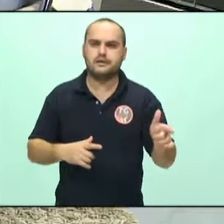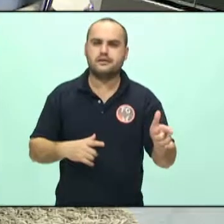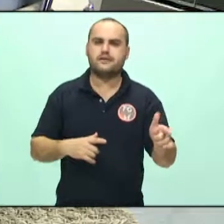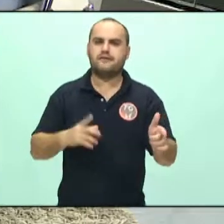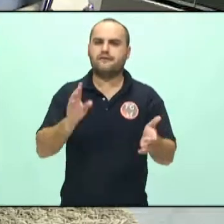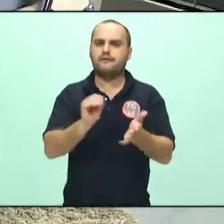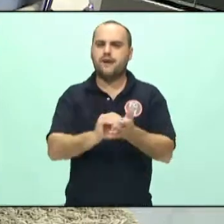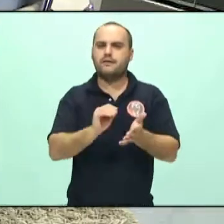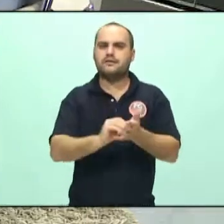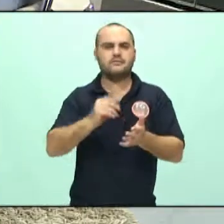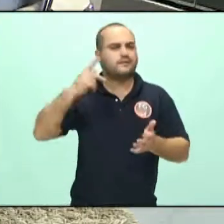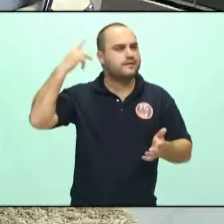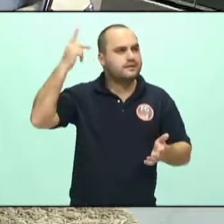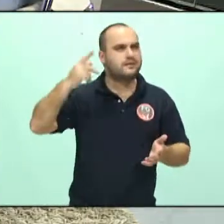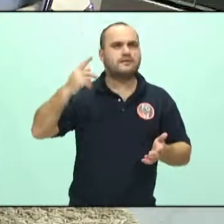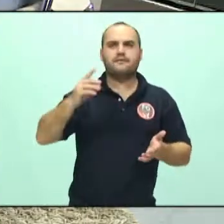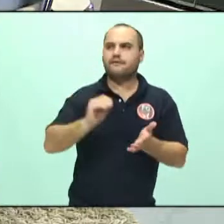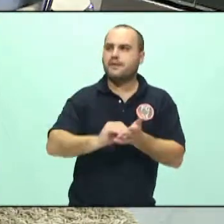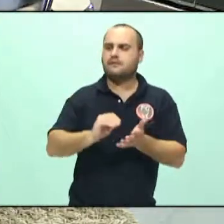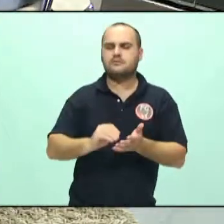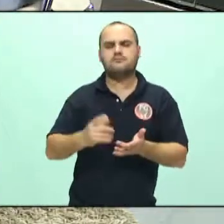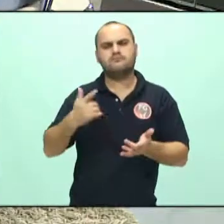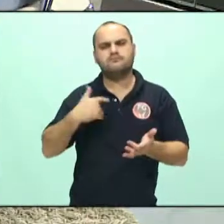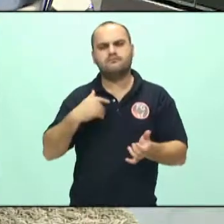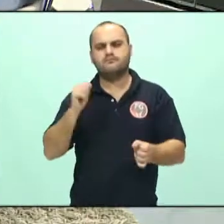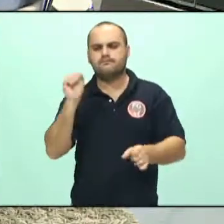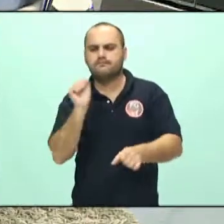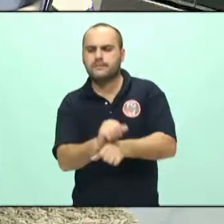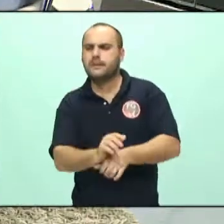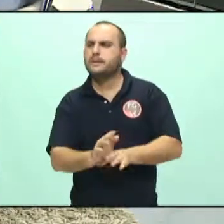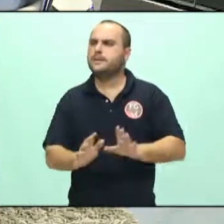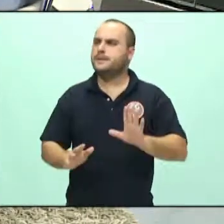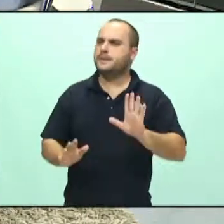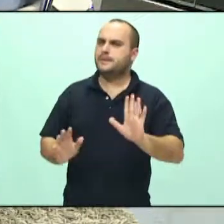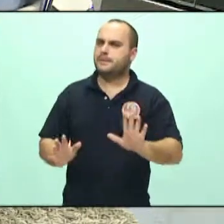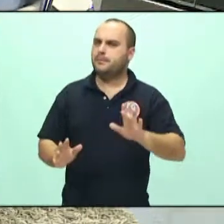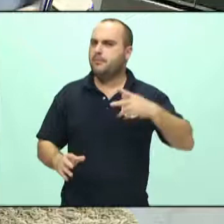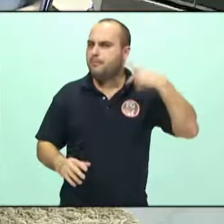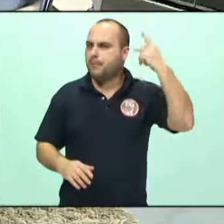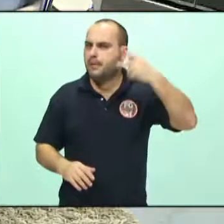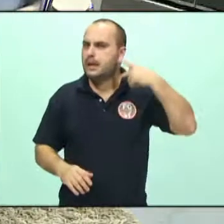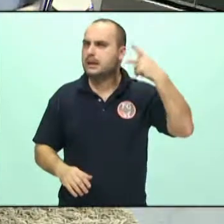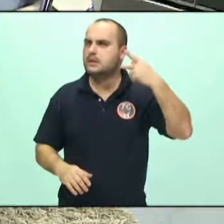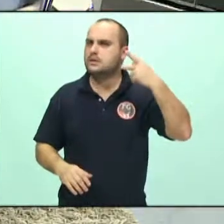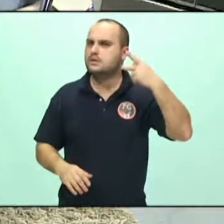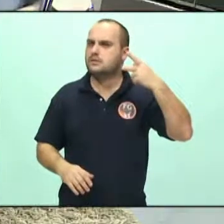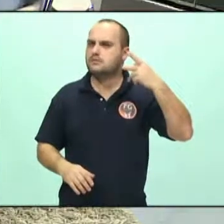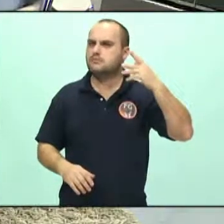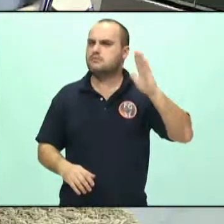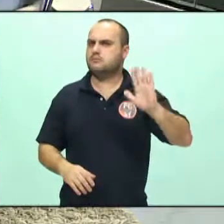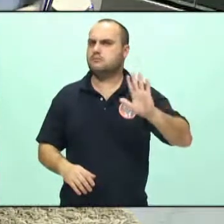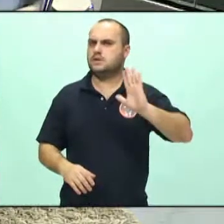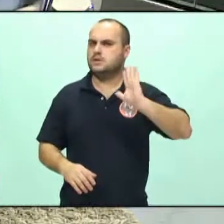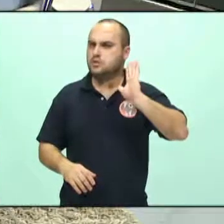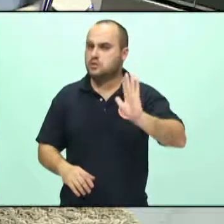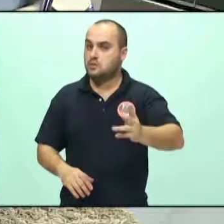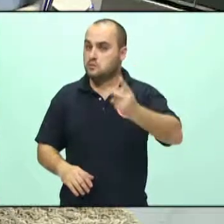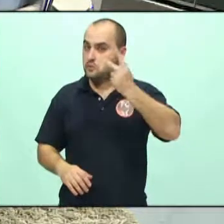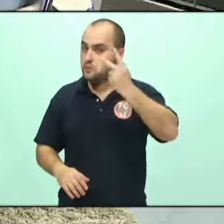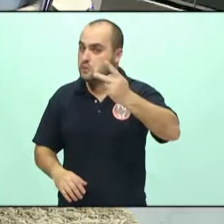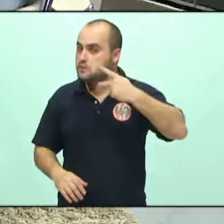sei. Eu parei e analisei, peraí, força política não é, porque nós já tivemos 2